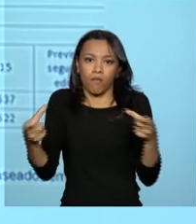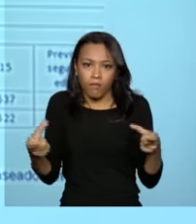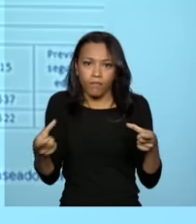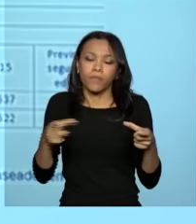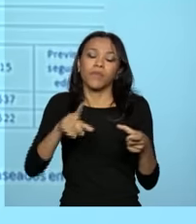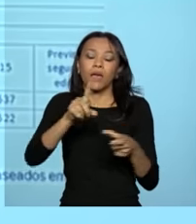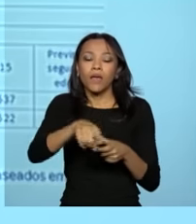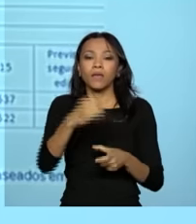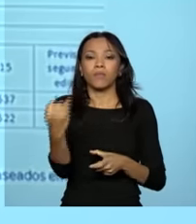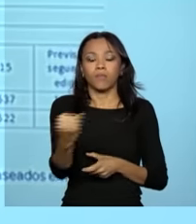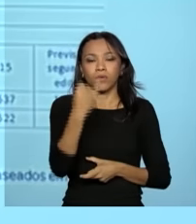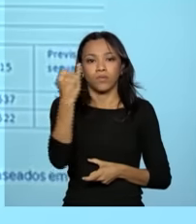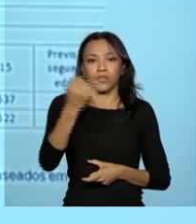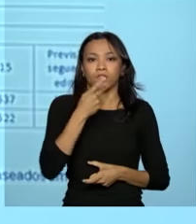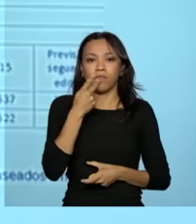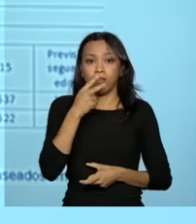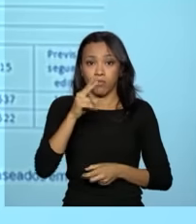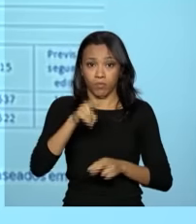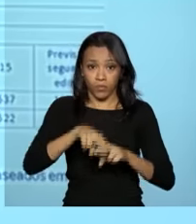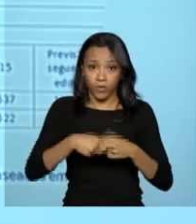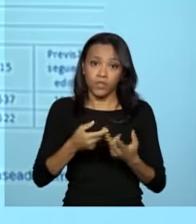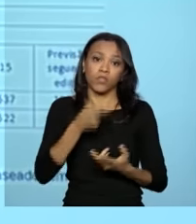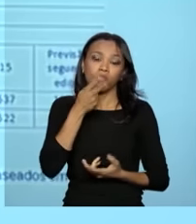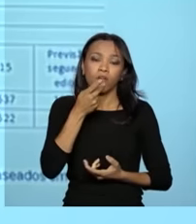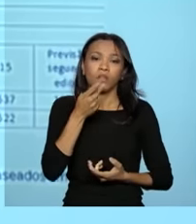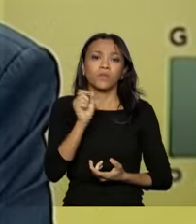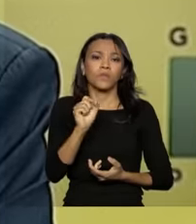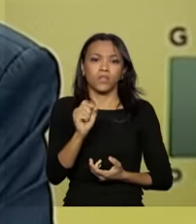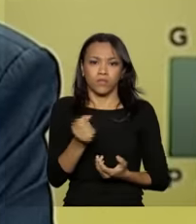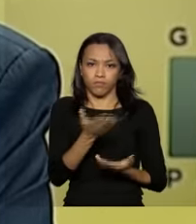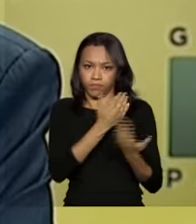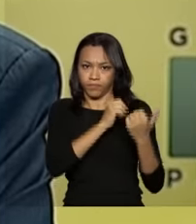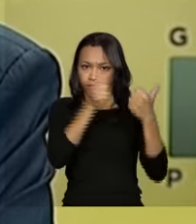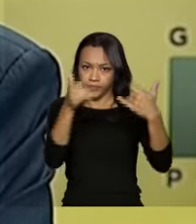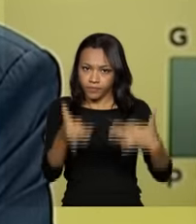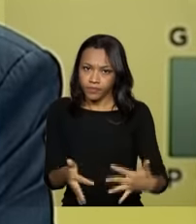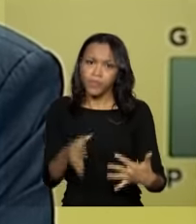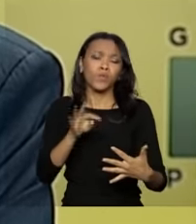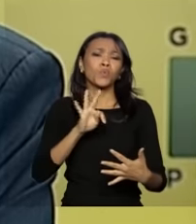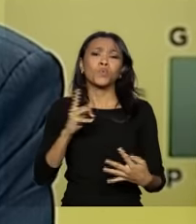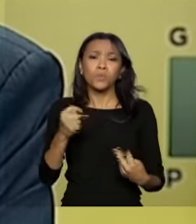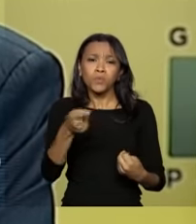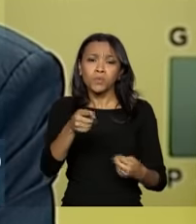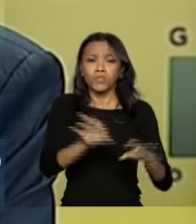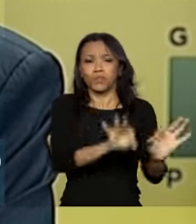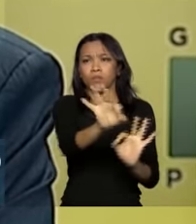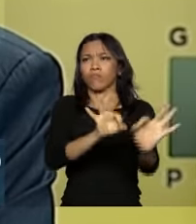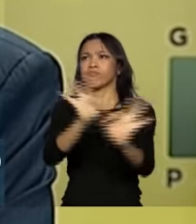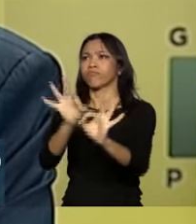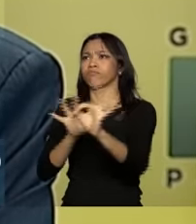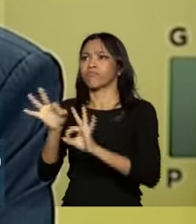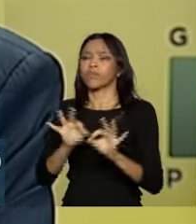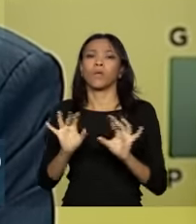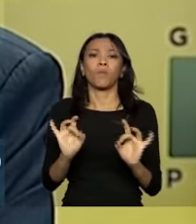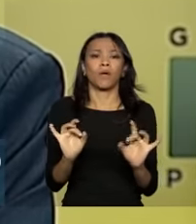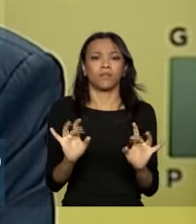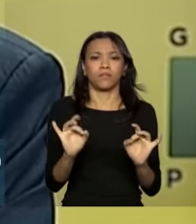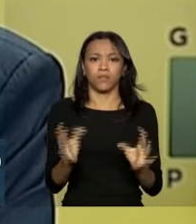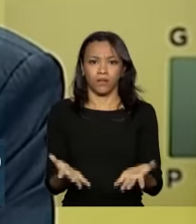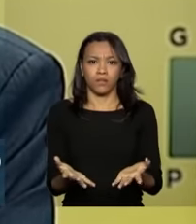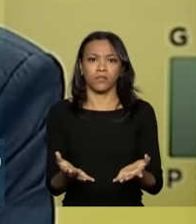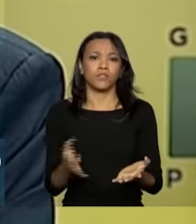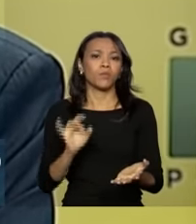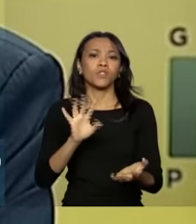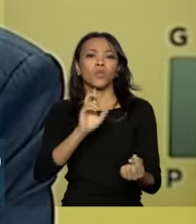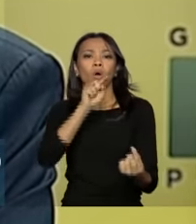por isso eu evoco aquelas condições anteriores, que tudo isso se faz com qualidade. Quer dizer, não são métricas,